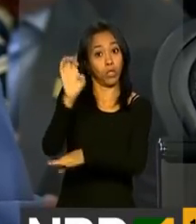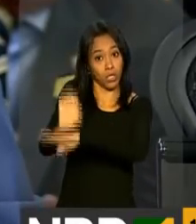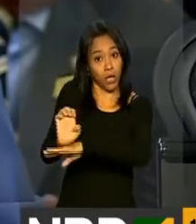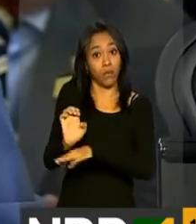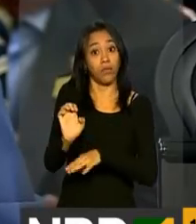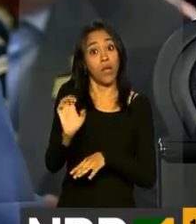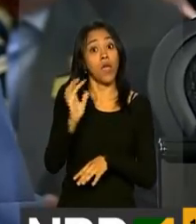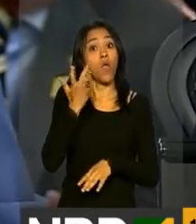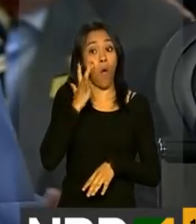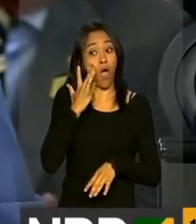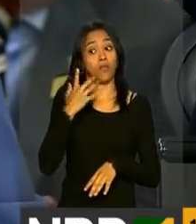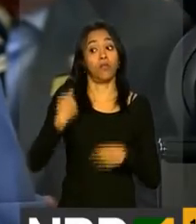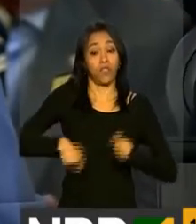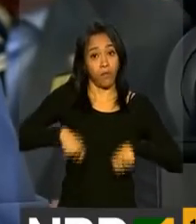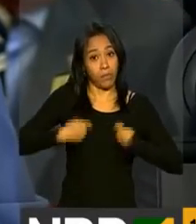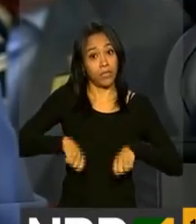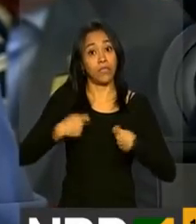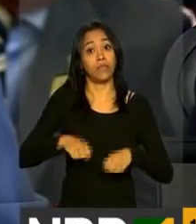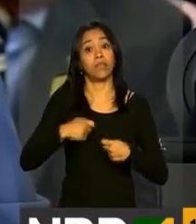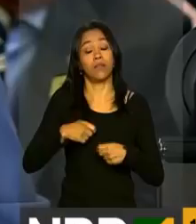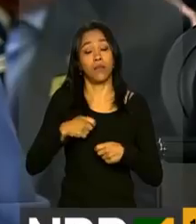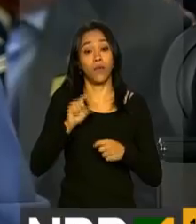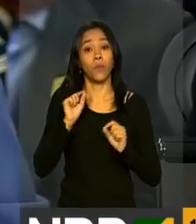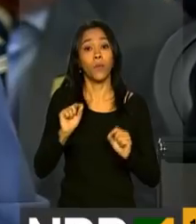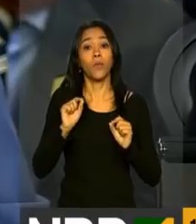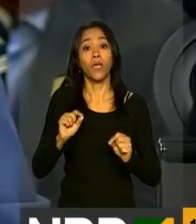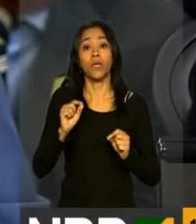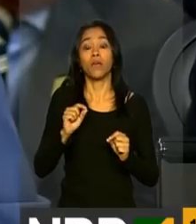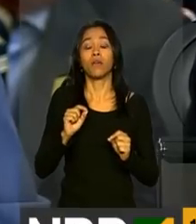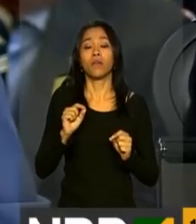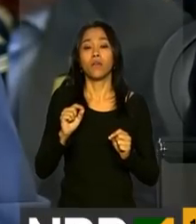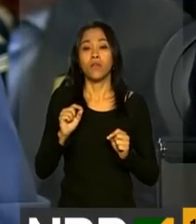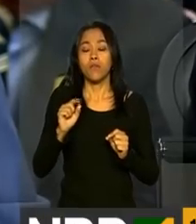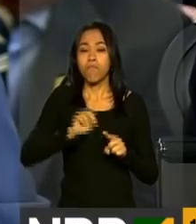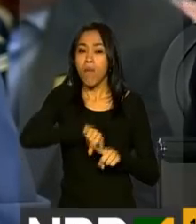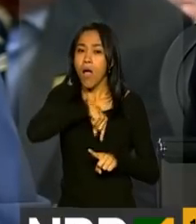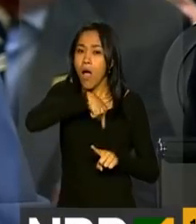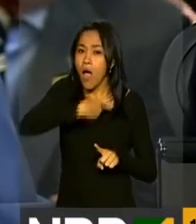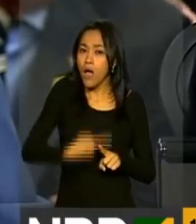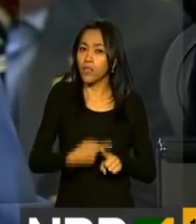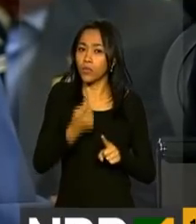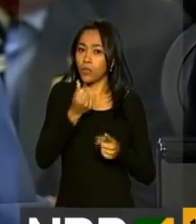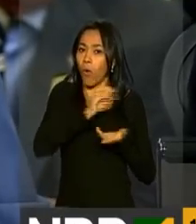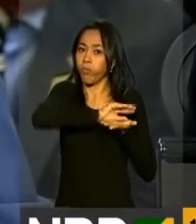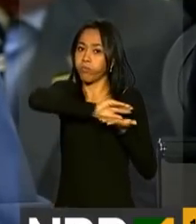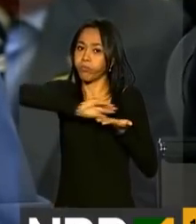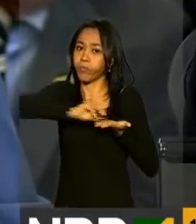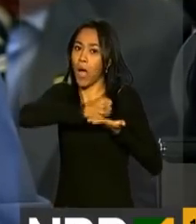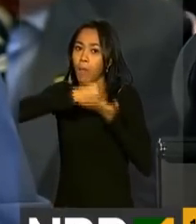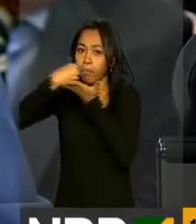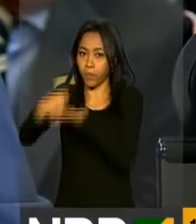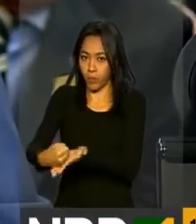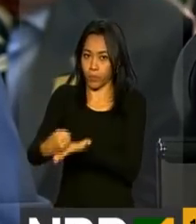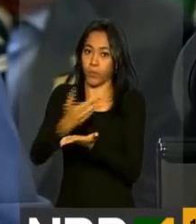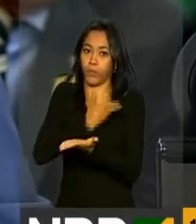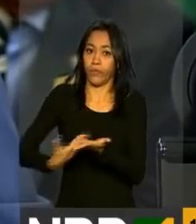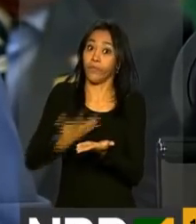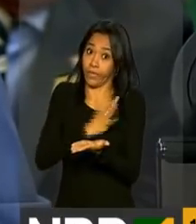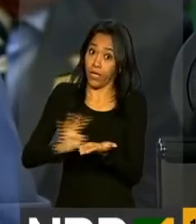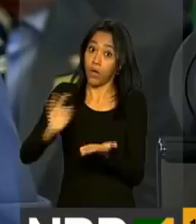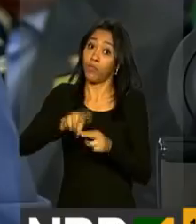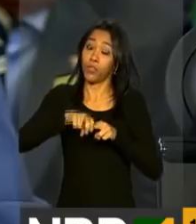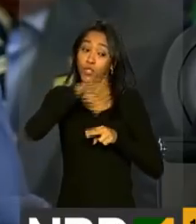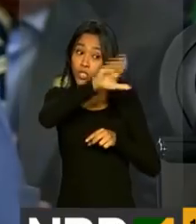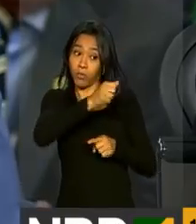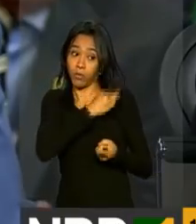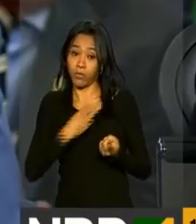talvez haja necessidade de uma presença recursal mais efetiva da união daí porque é chamamos também o mesmo